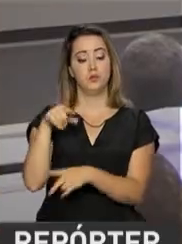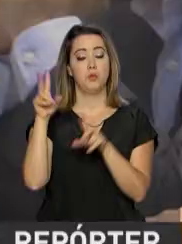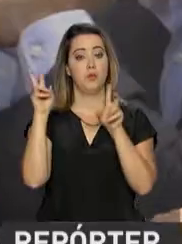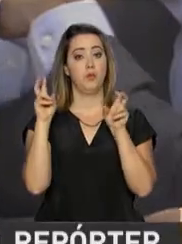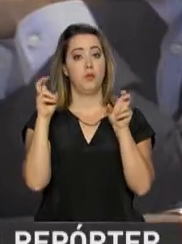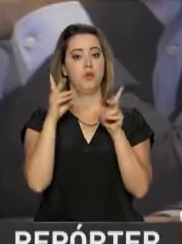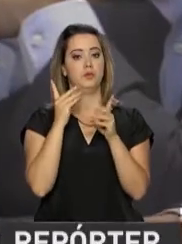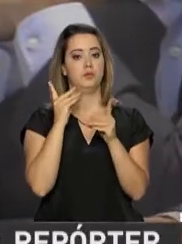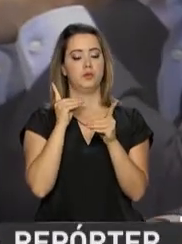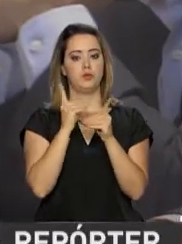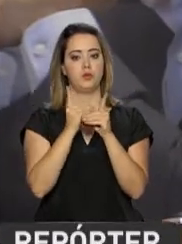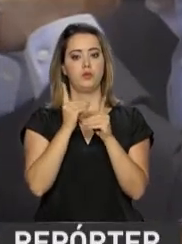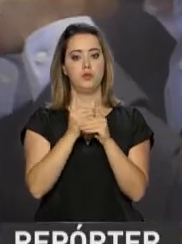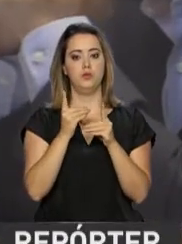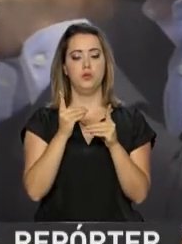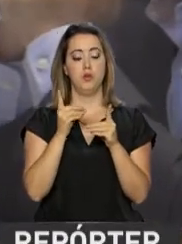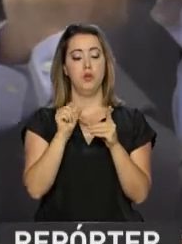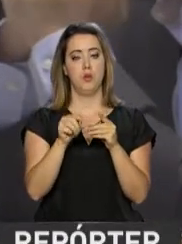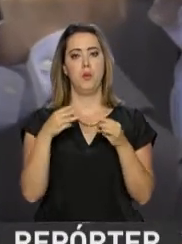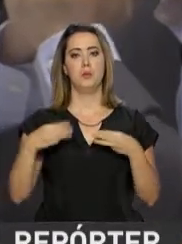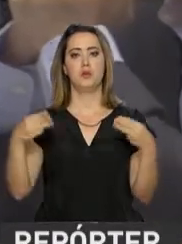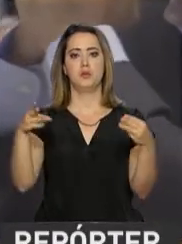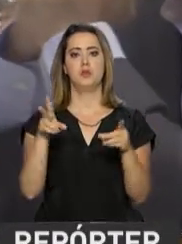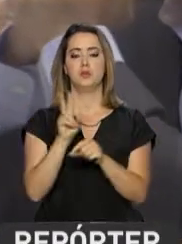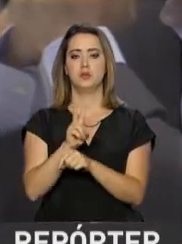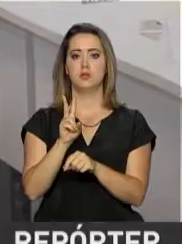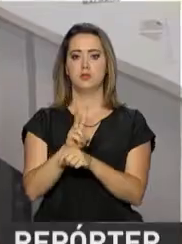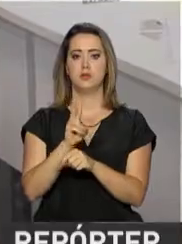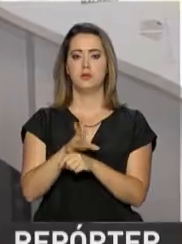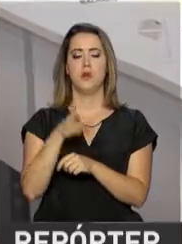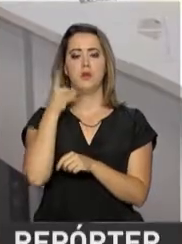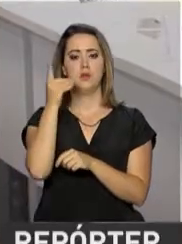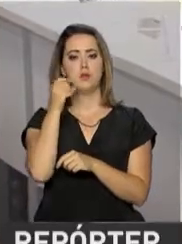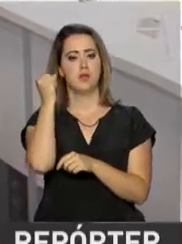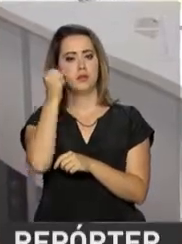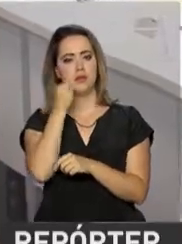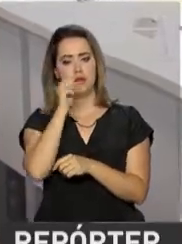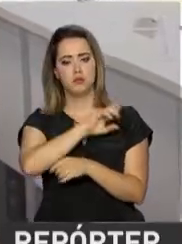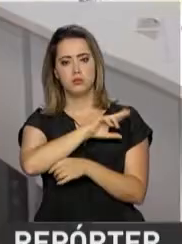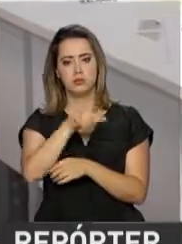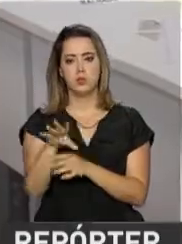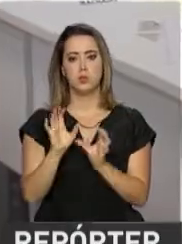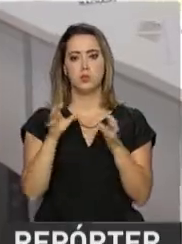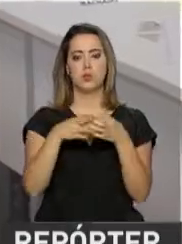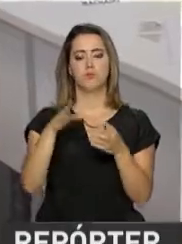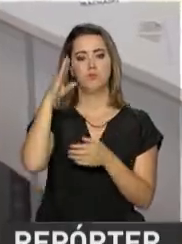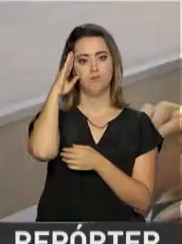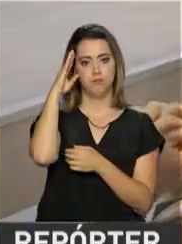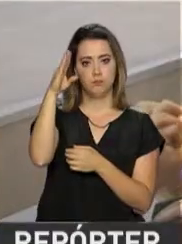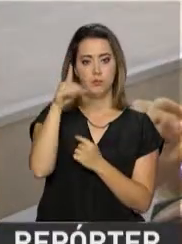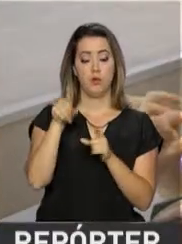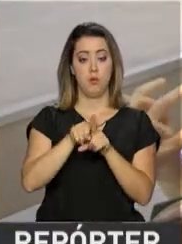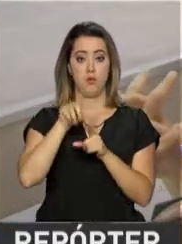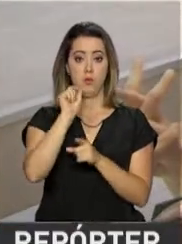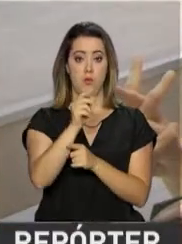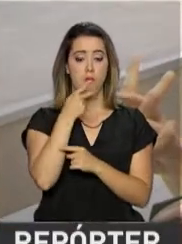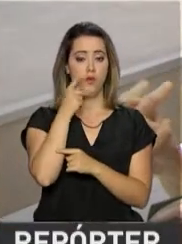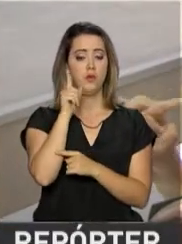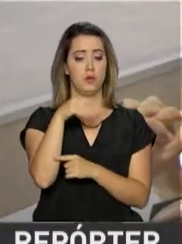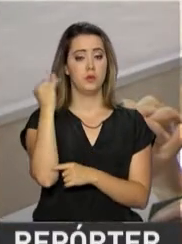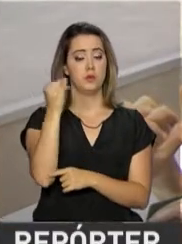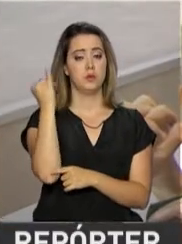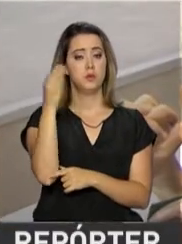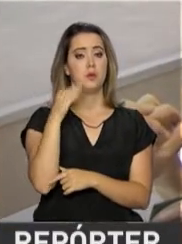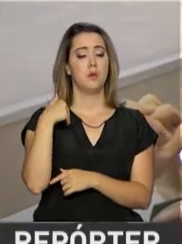entre o ministro da defesa parlamentares e integrantes das forças armadas no rio de janeiro ao jogo mas reforçou que